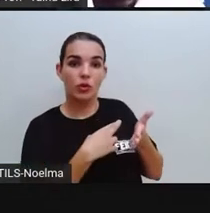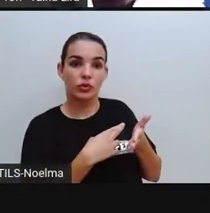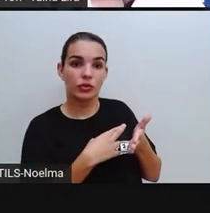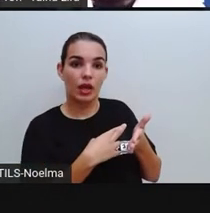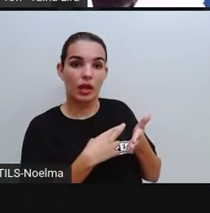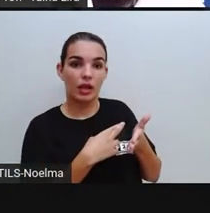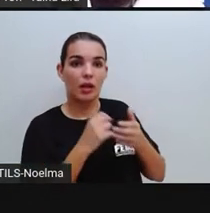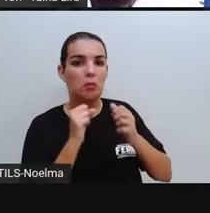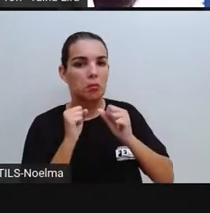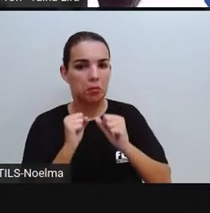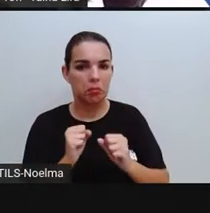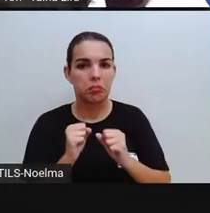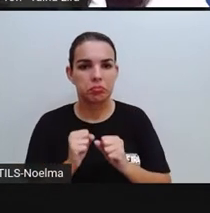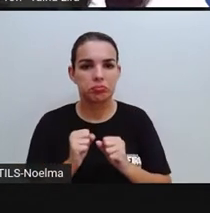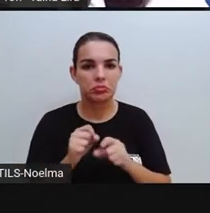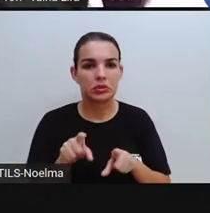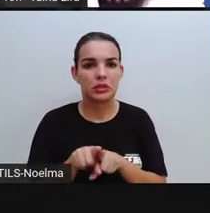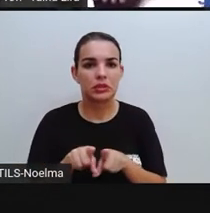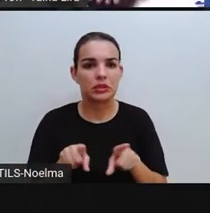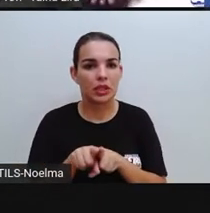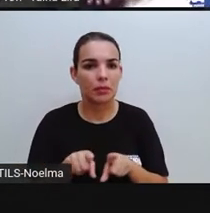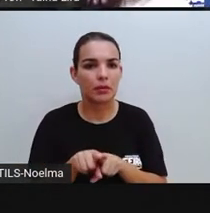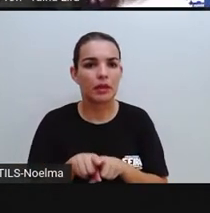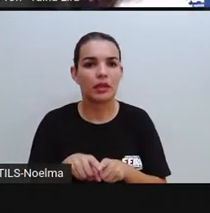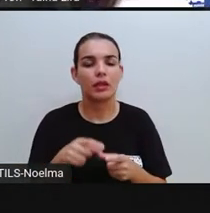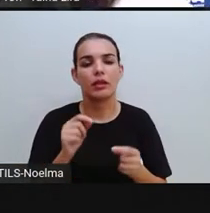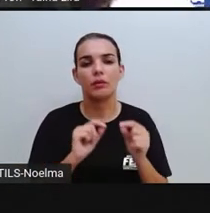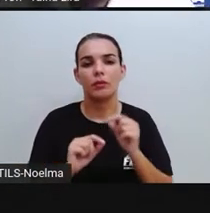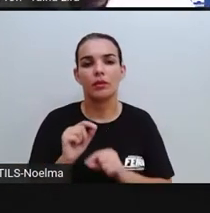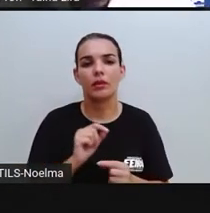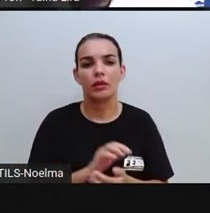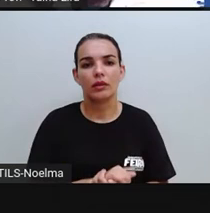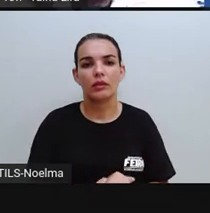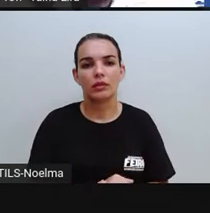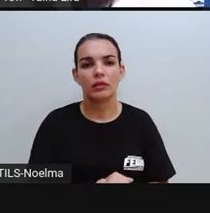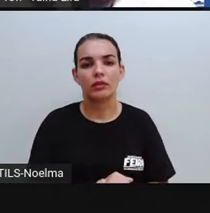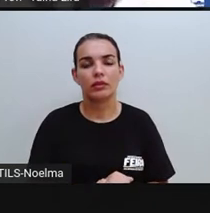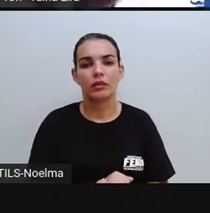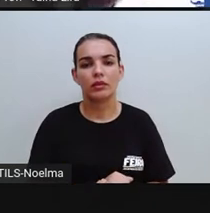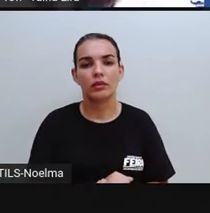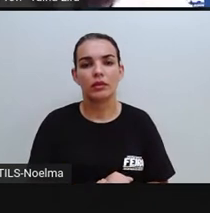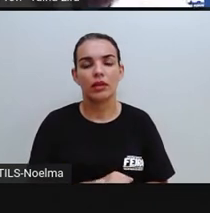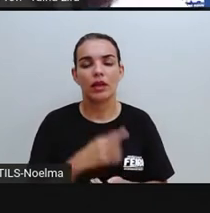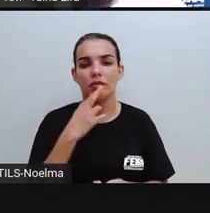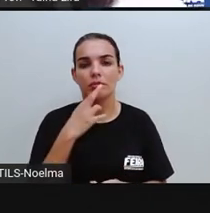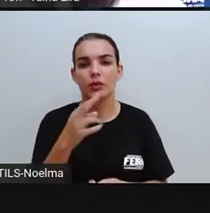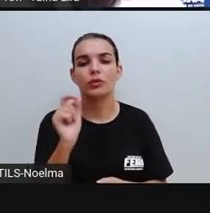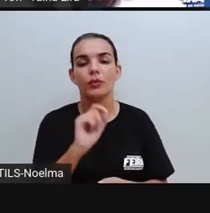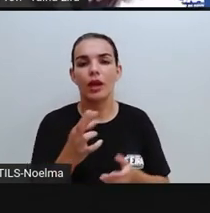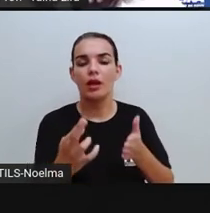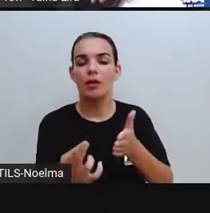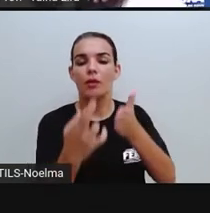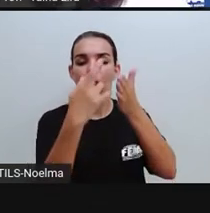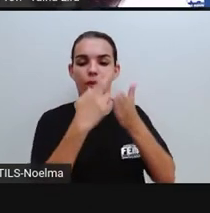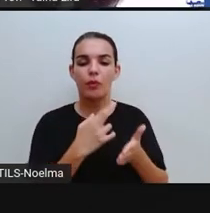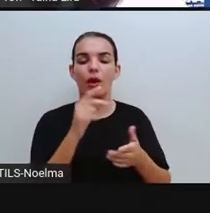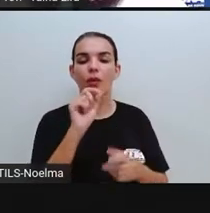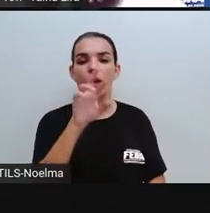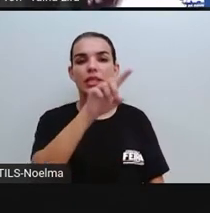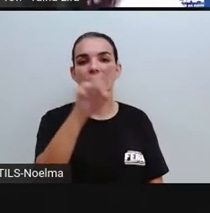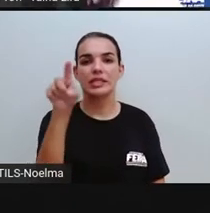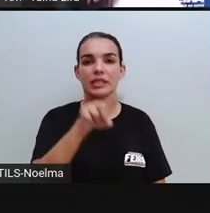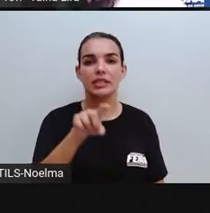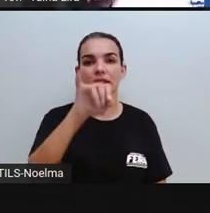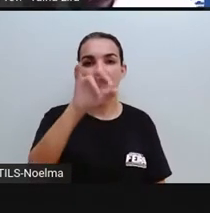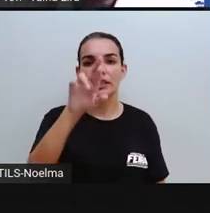mas poderia ser inclusive o nome da entrevistadora. E na resposta aparece o nome aqui de Ziraldo, ó, Ziraldo. E aí vem